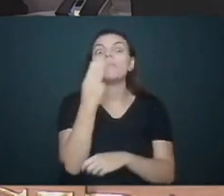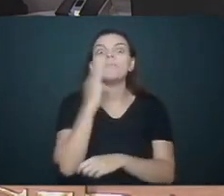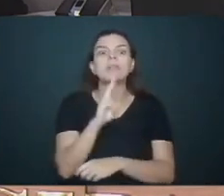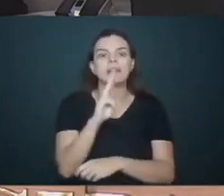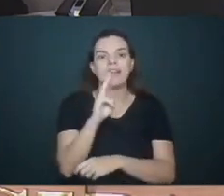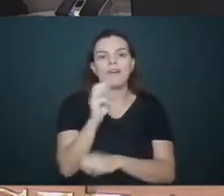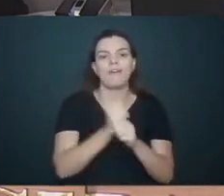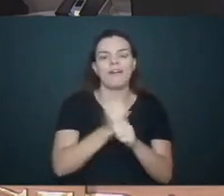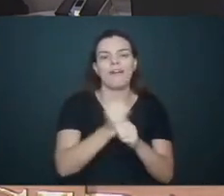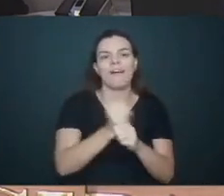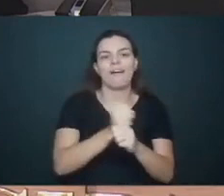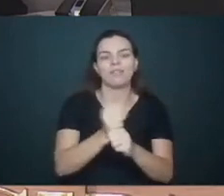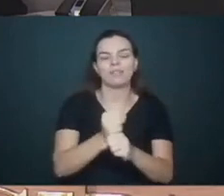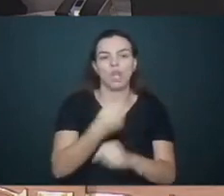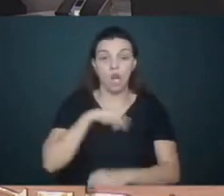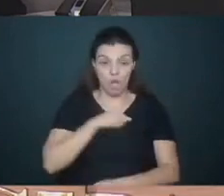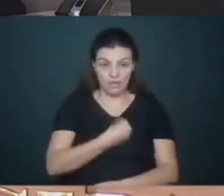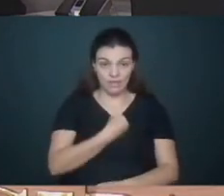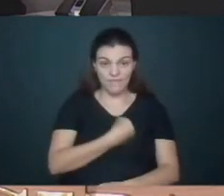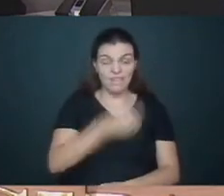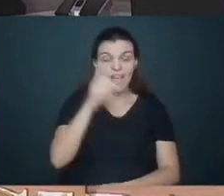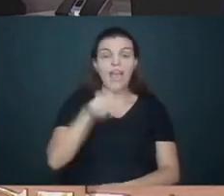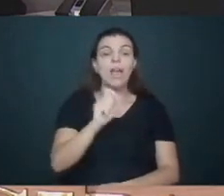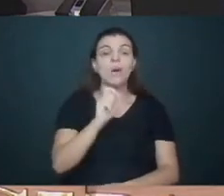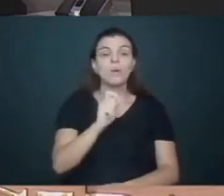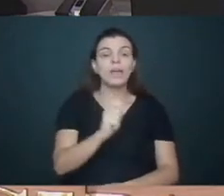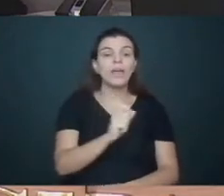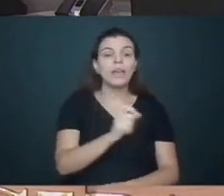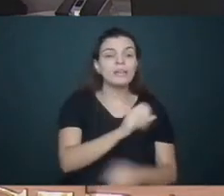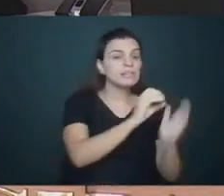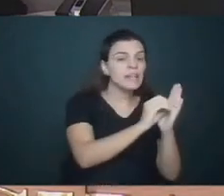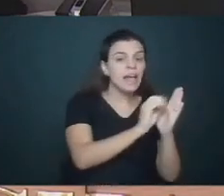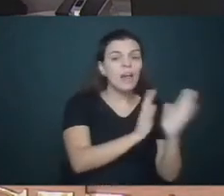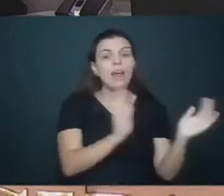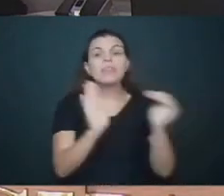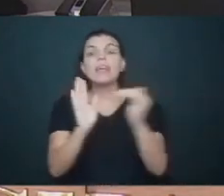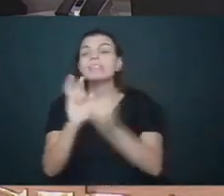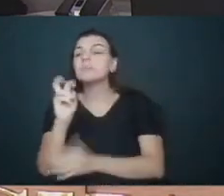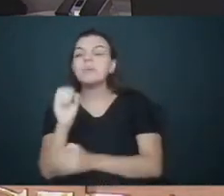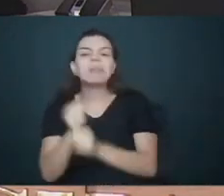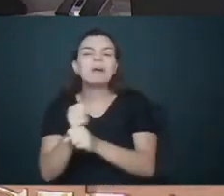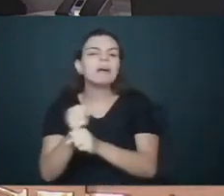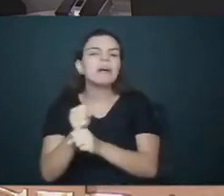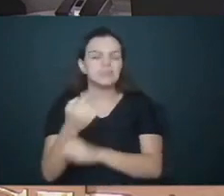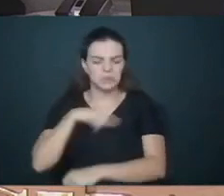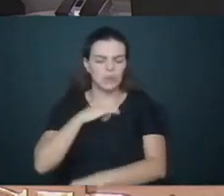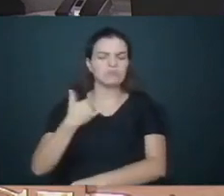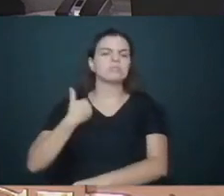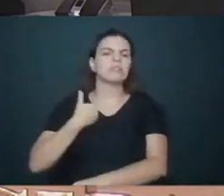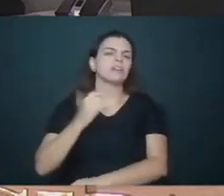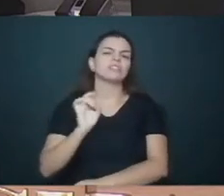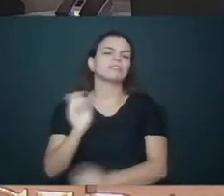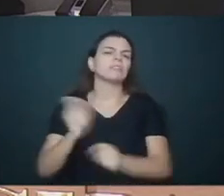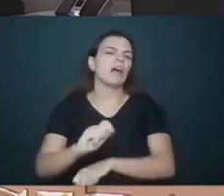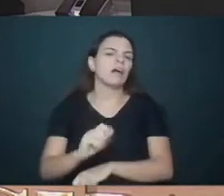a nossa vida, 50, 70, 80 anos, e daí veja 1 milhão onde é que vai lá na rua. Então, você tem que pensar no